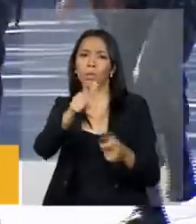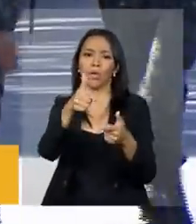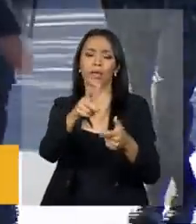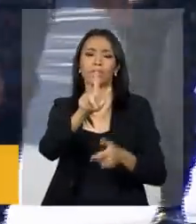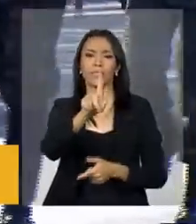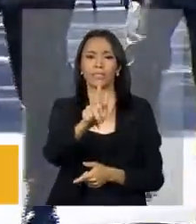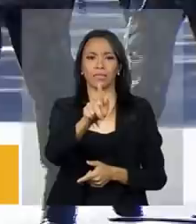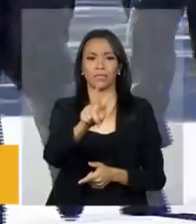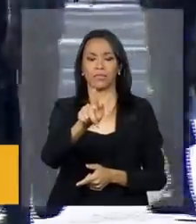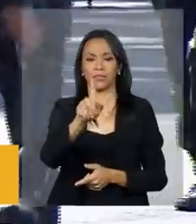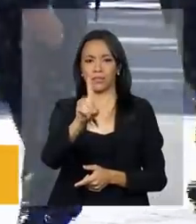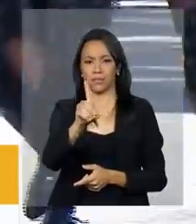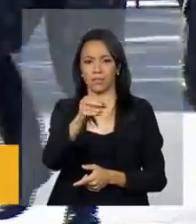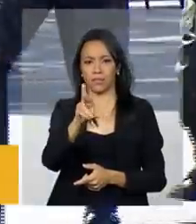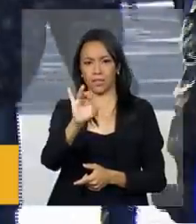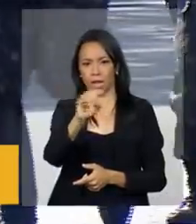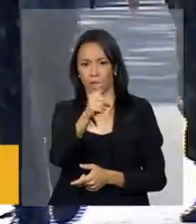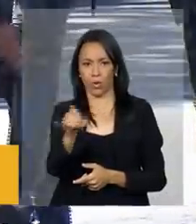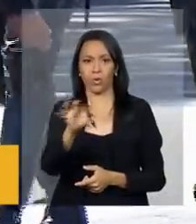Independência.